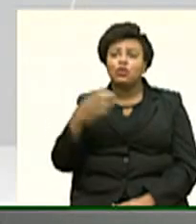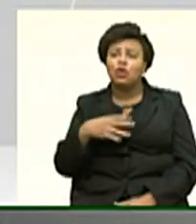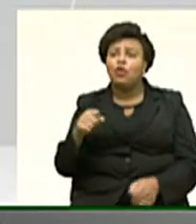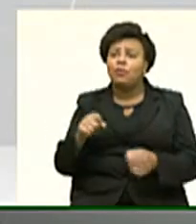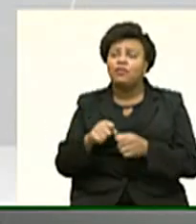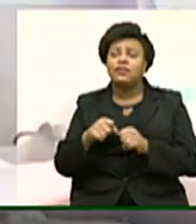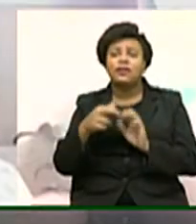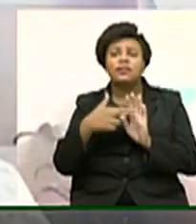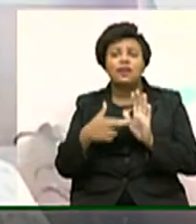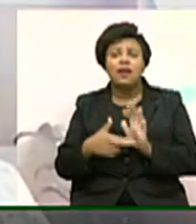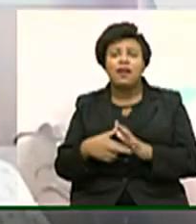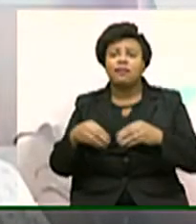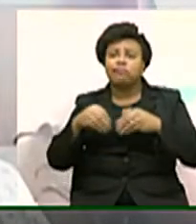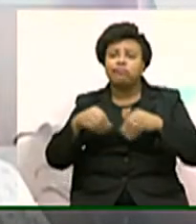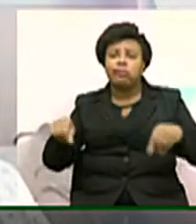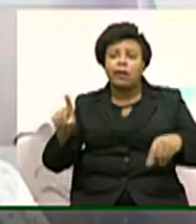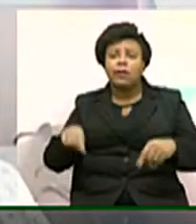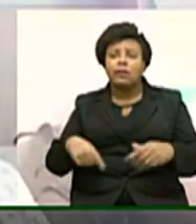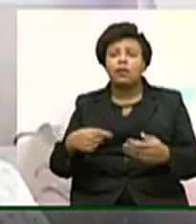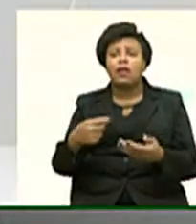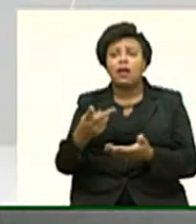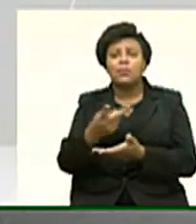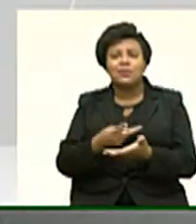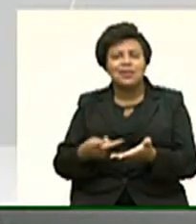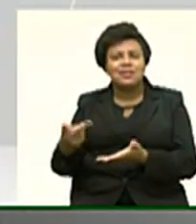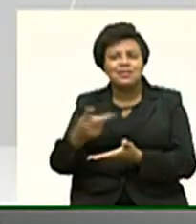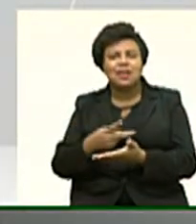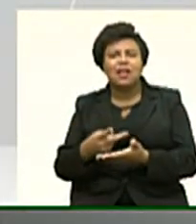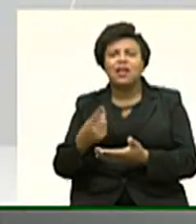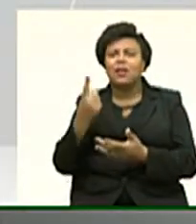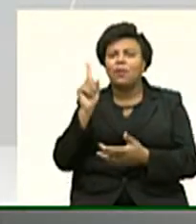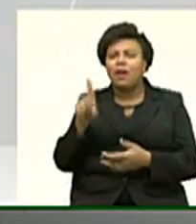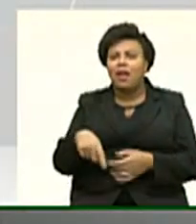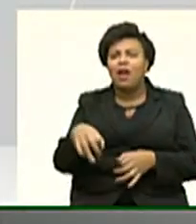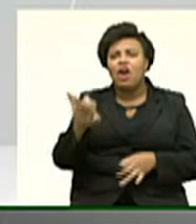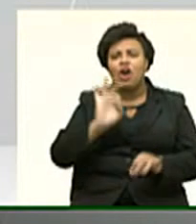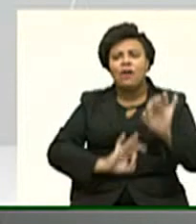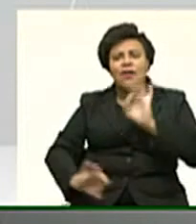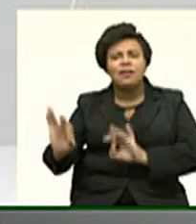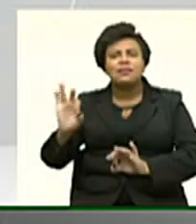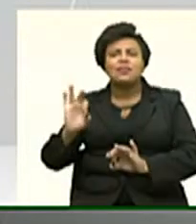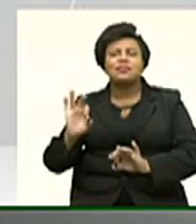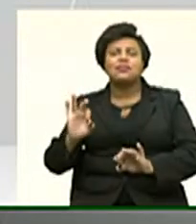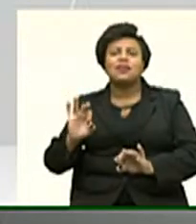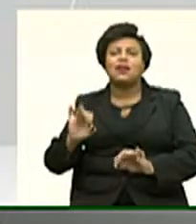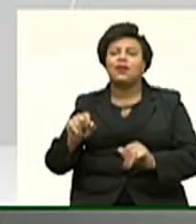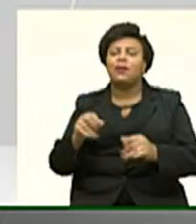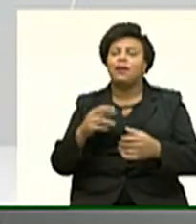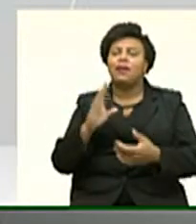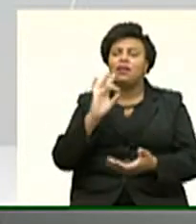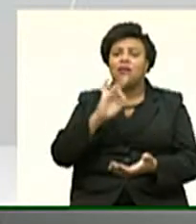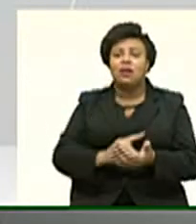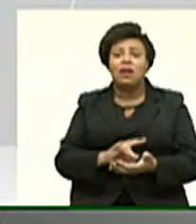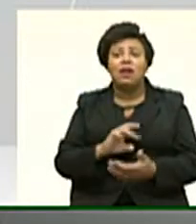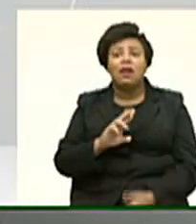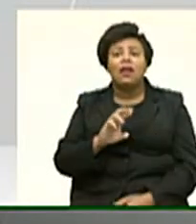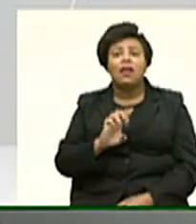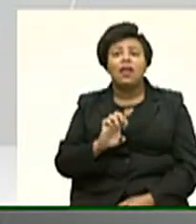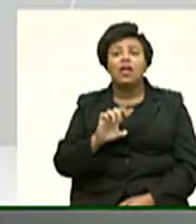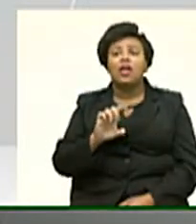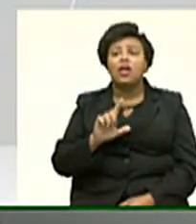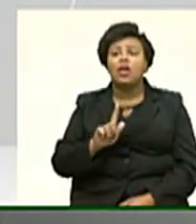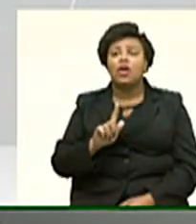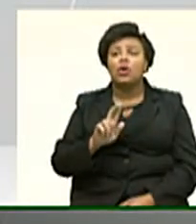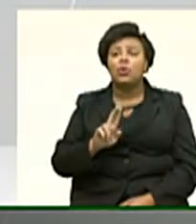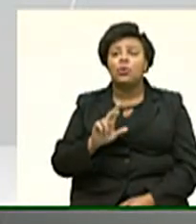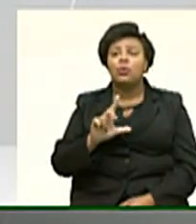isto, que não tem muito custo, que é o desenho, que é a organização e a regularização de quem está